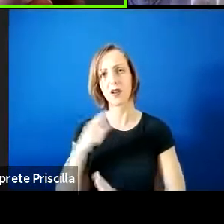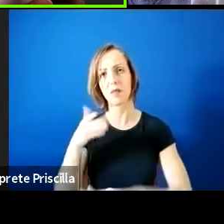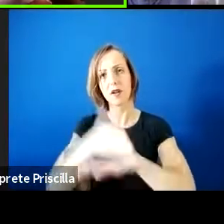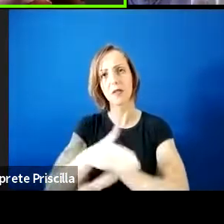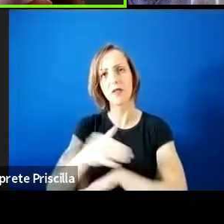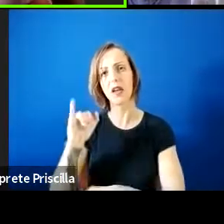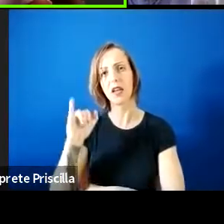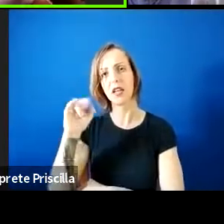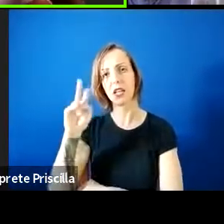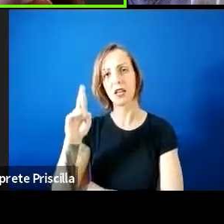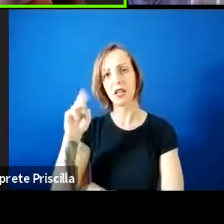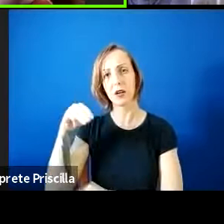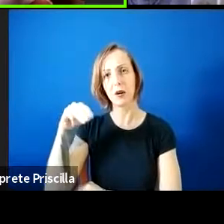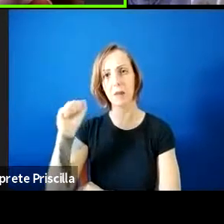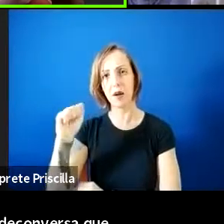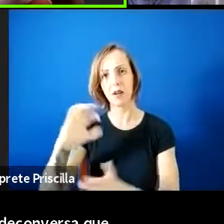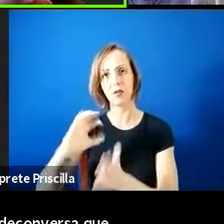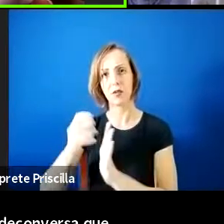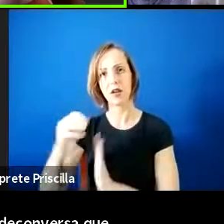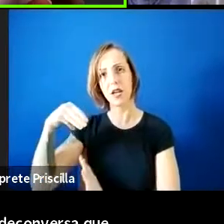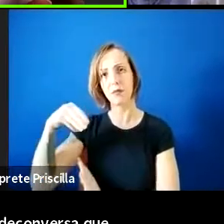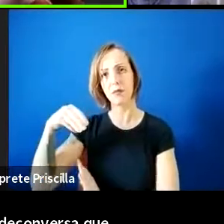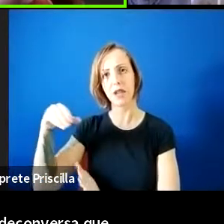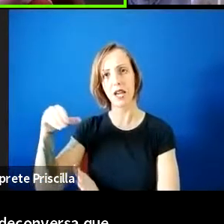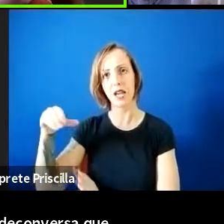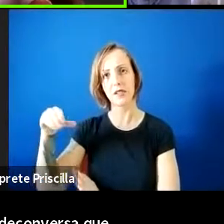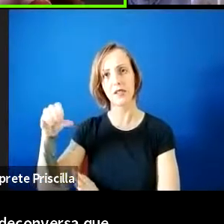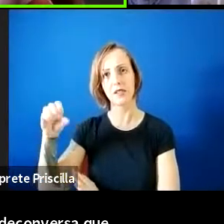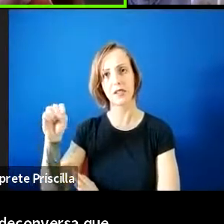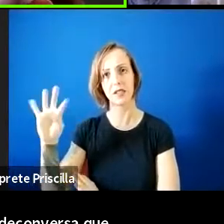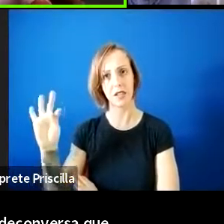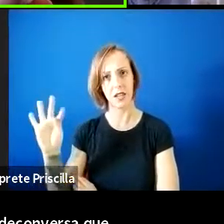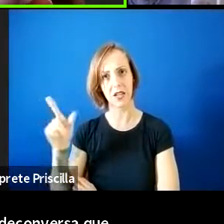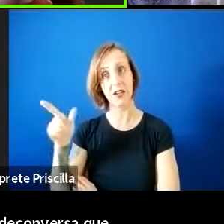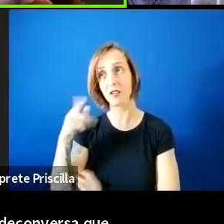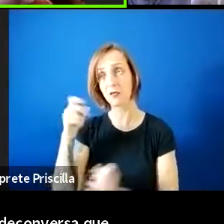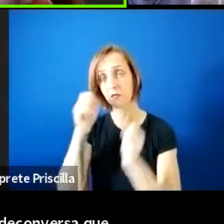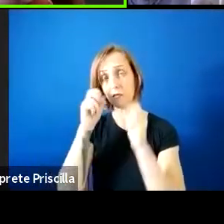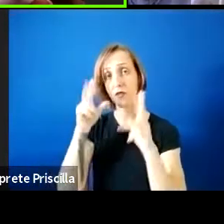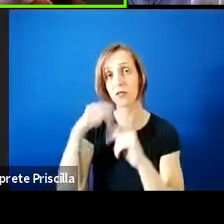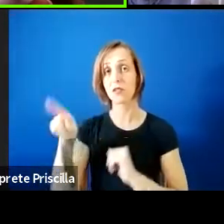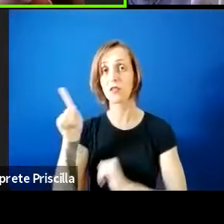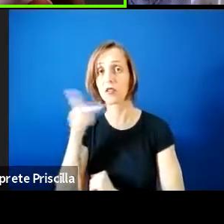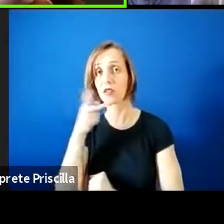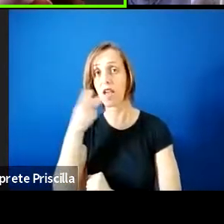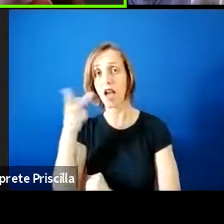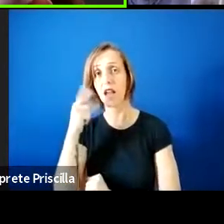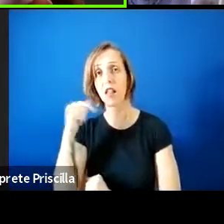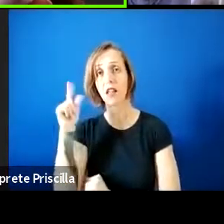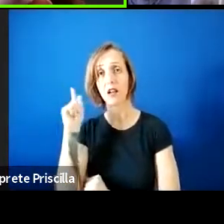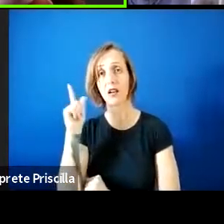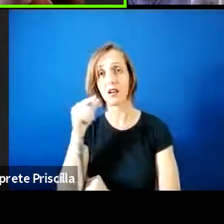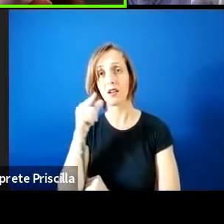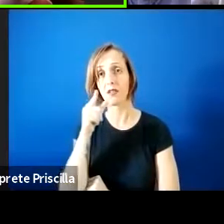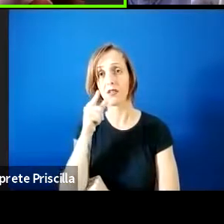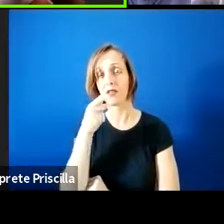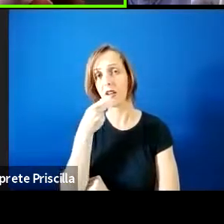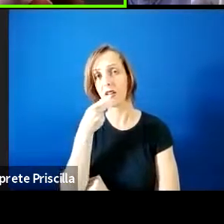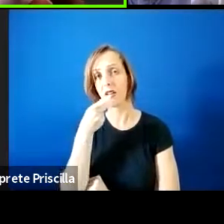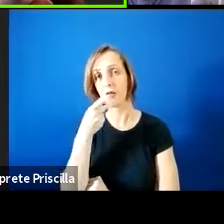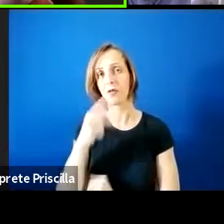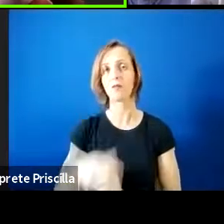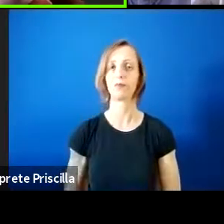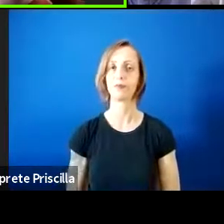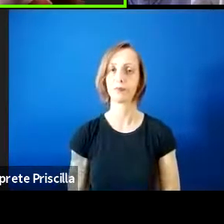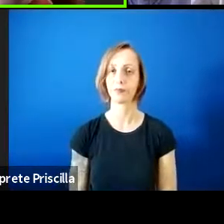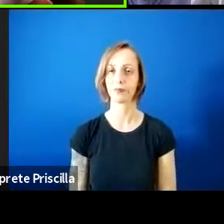MST, então me chamou muita atenção na colocação dela, então não tão diferente quanto a